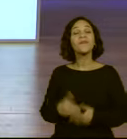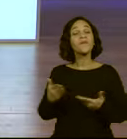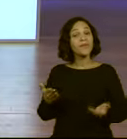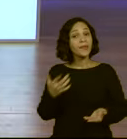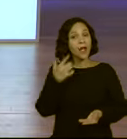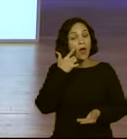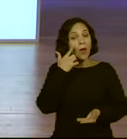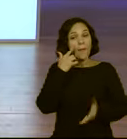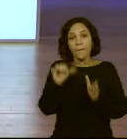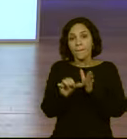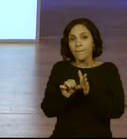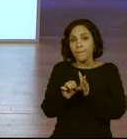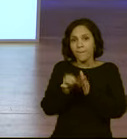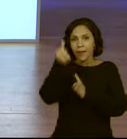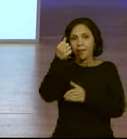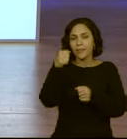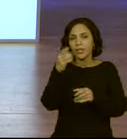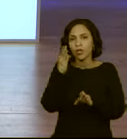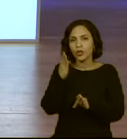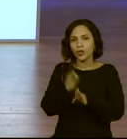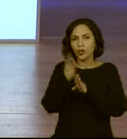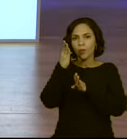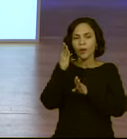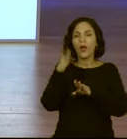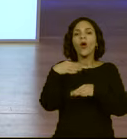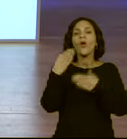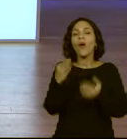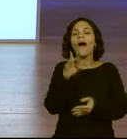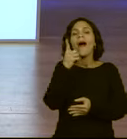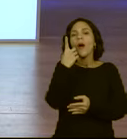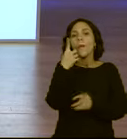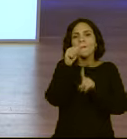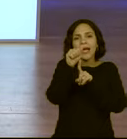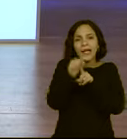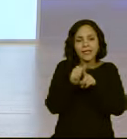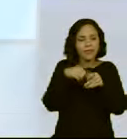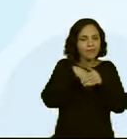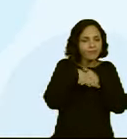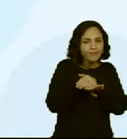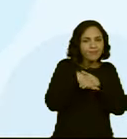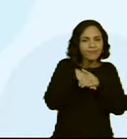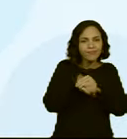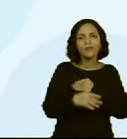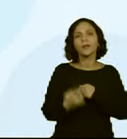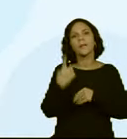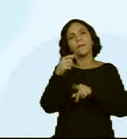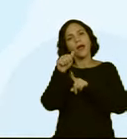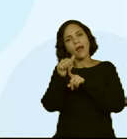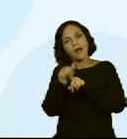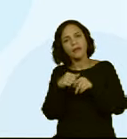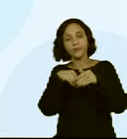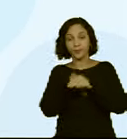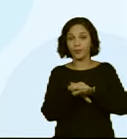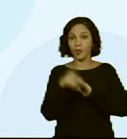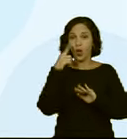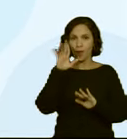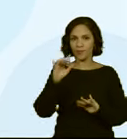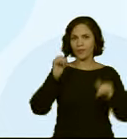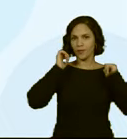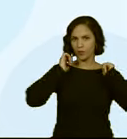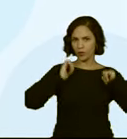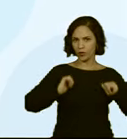primeiro a gente vai descobrir qual é o valor seria economizado por mês então a gente sabe que são 60 reais a mochila